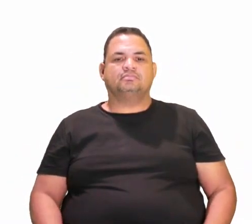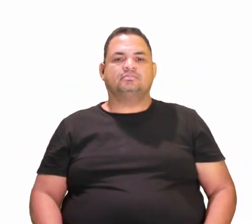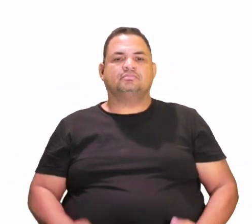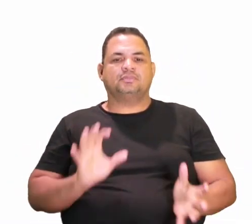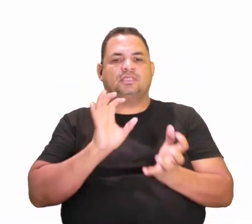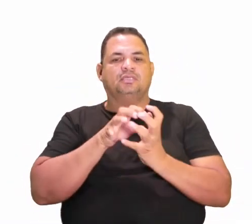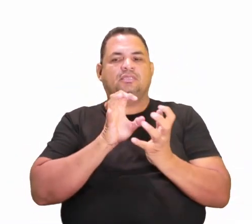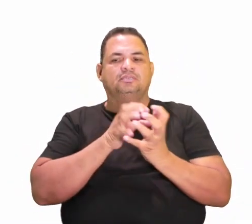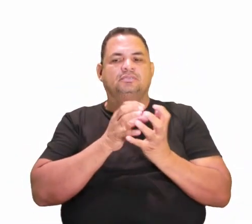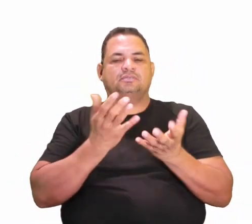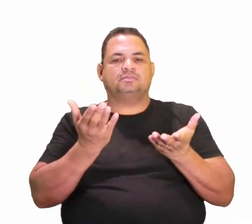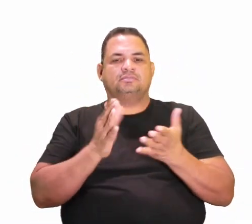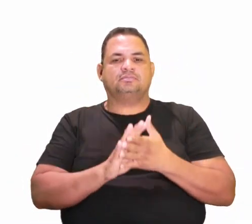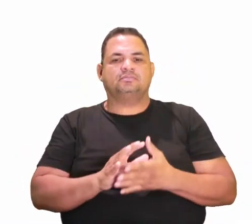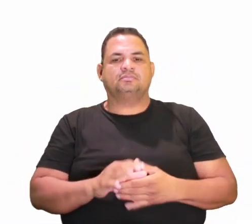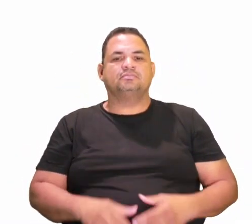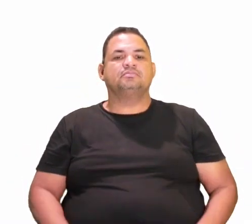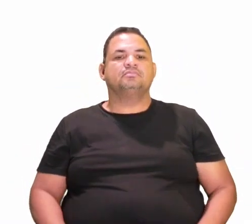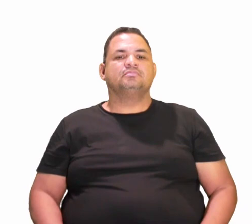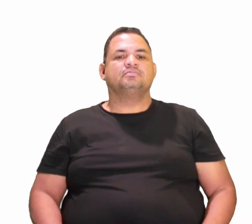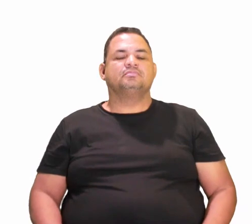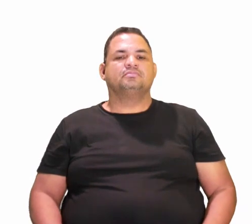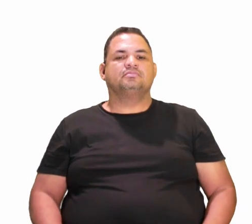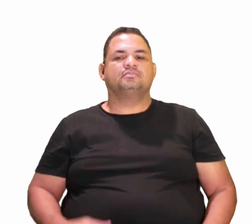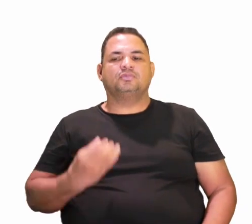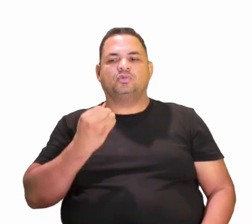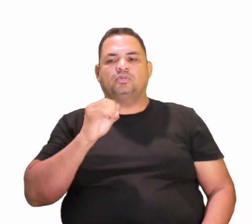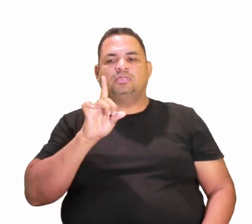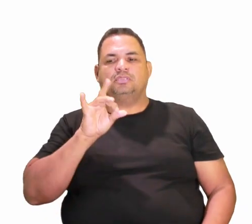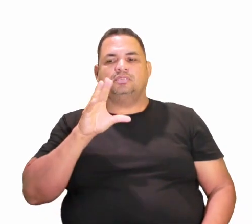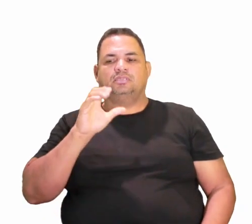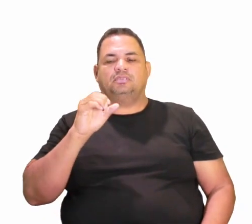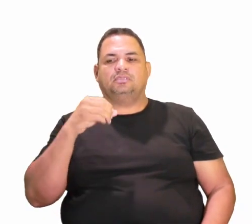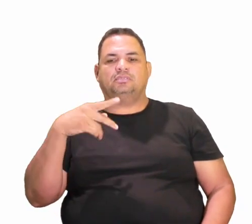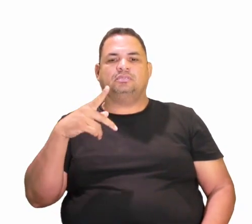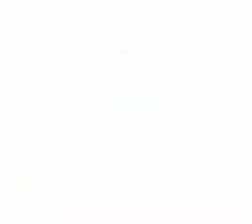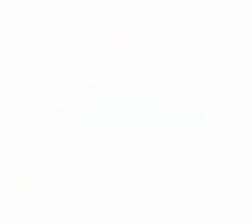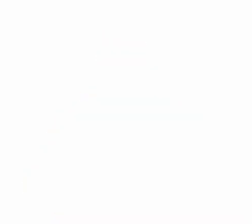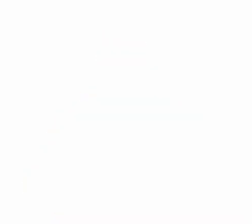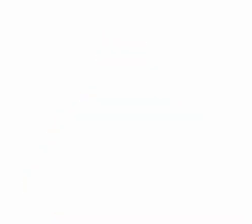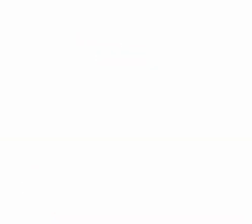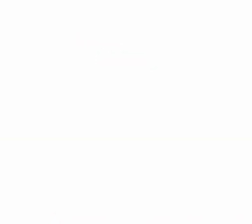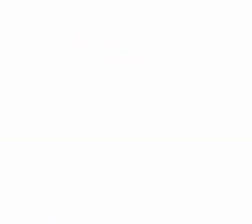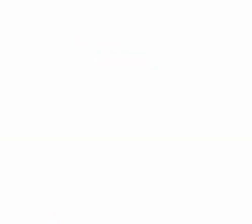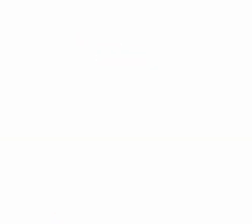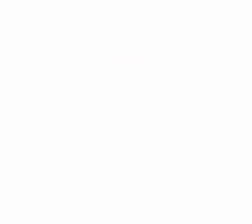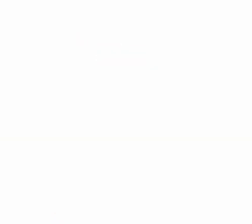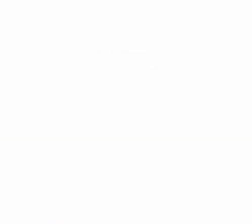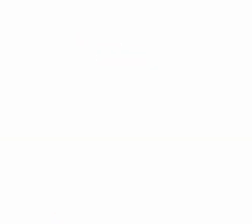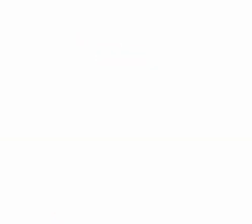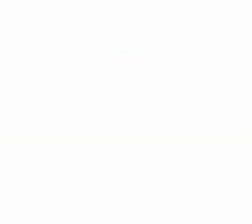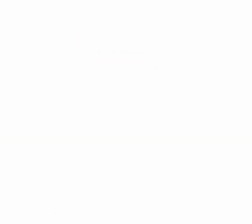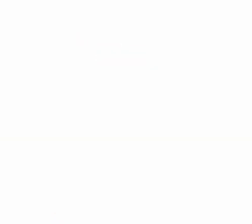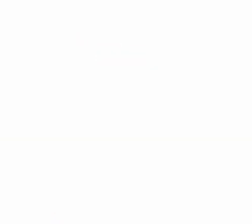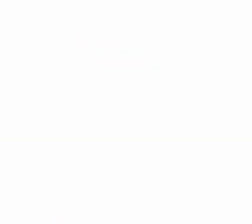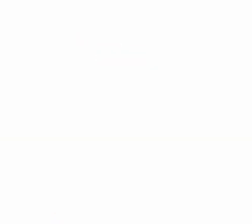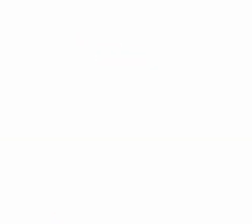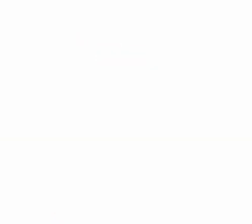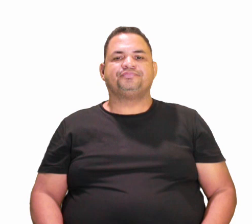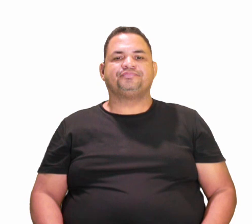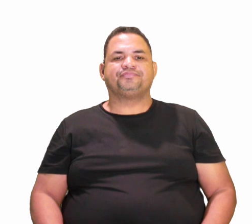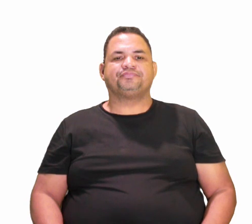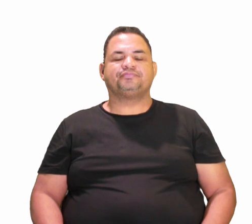não me engano. Para os bonecos, né? Olinda, né? Os bonecos de Olinda. In the